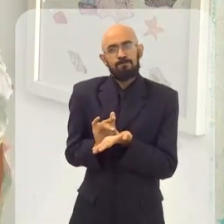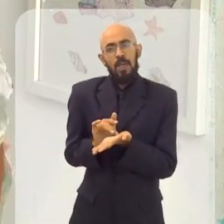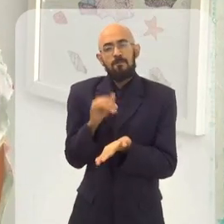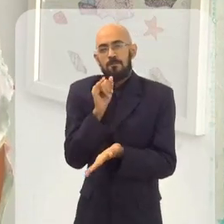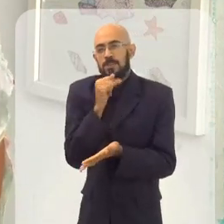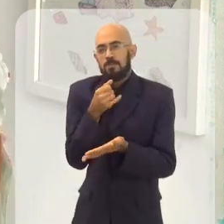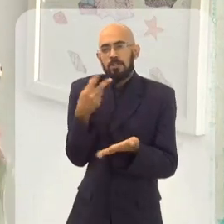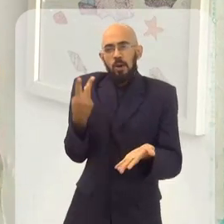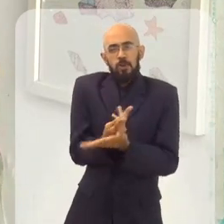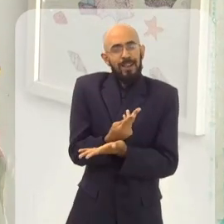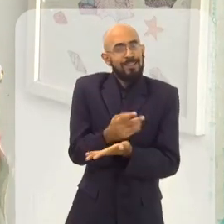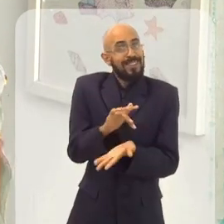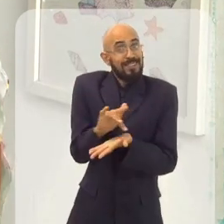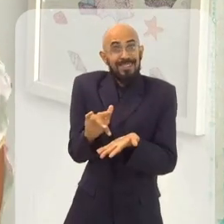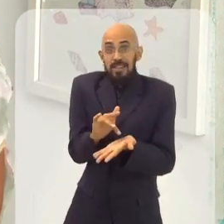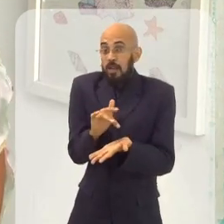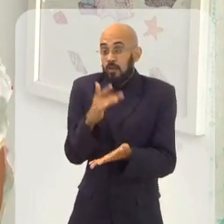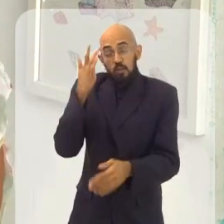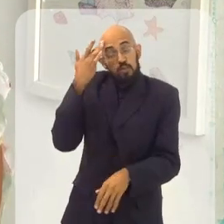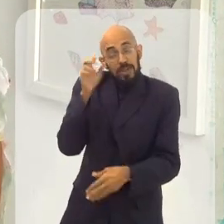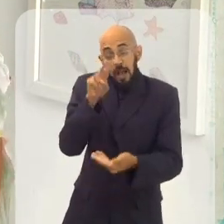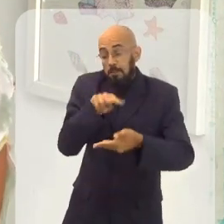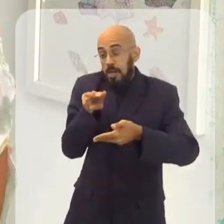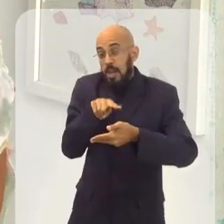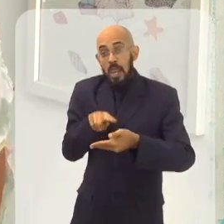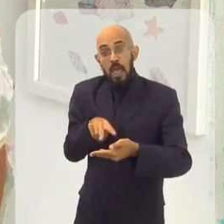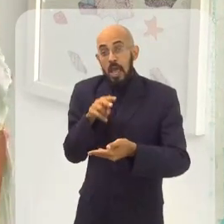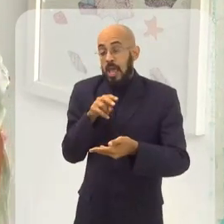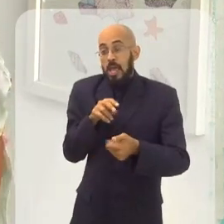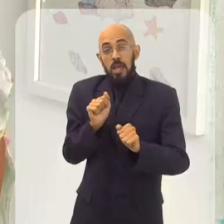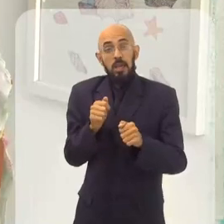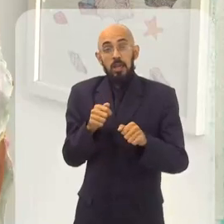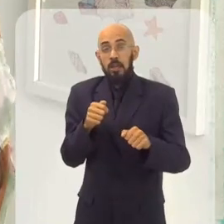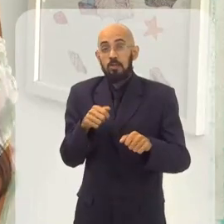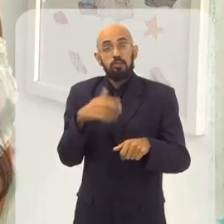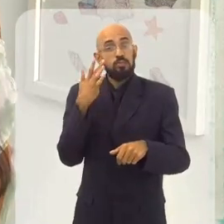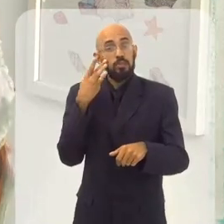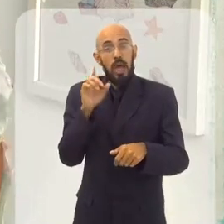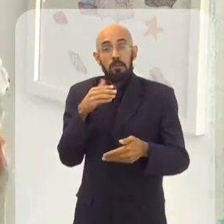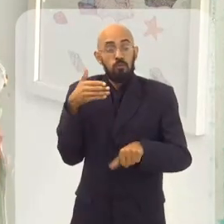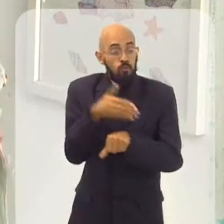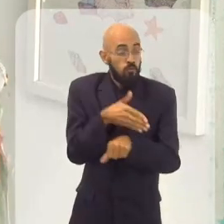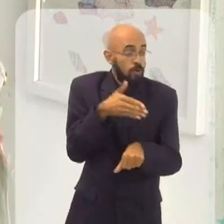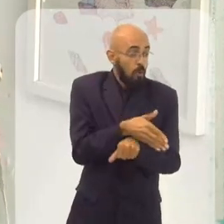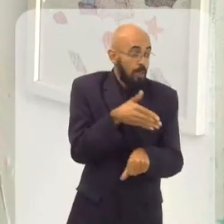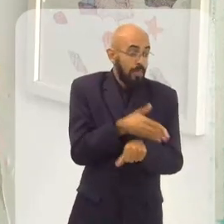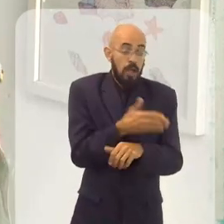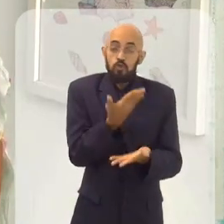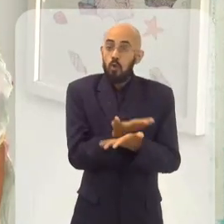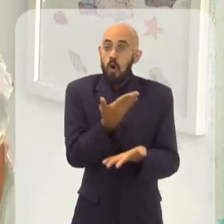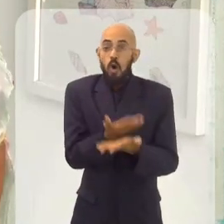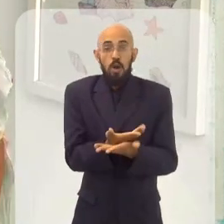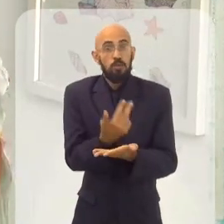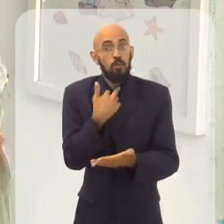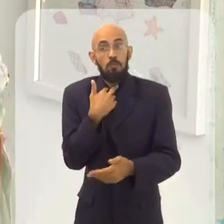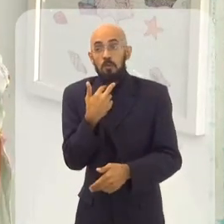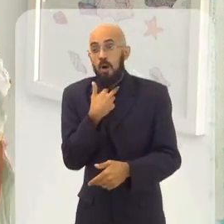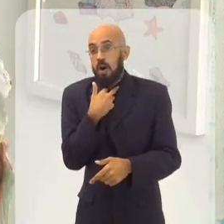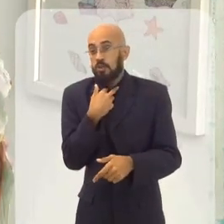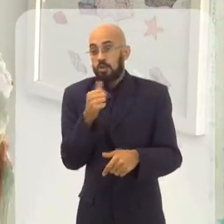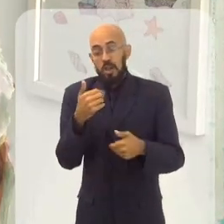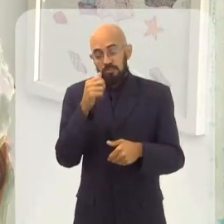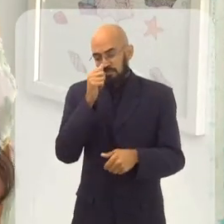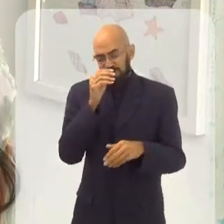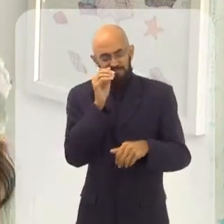muito cigano analfabeto, né? Cigano que não tem facilidade de frequentar a escola, então é considerado